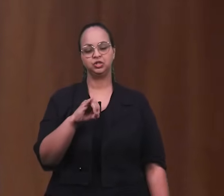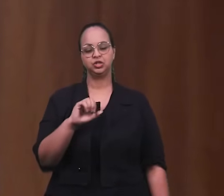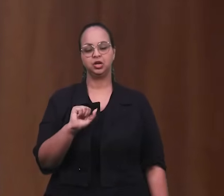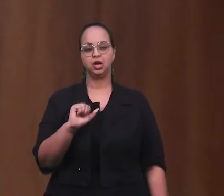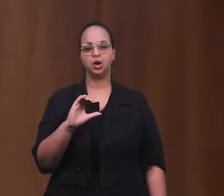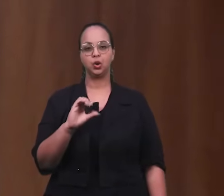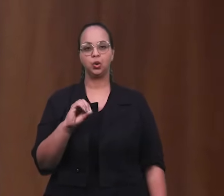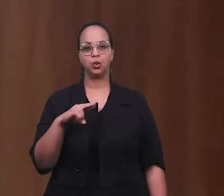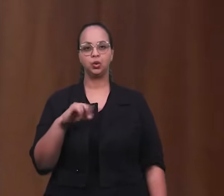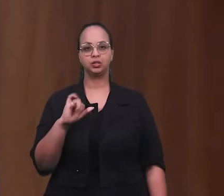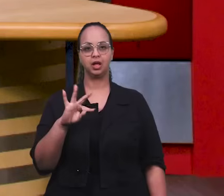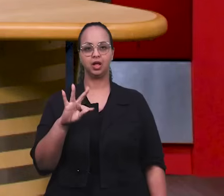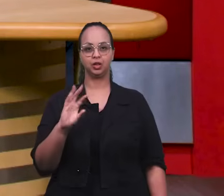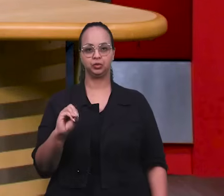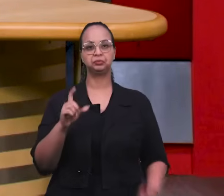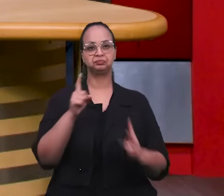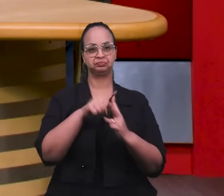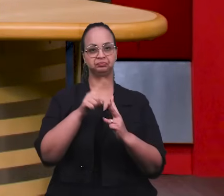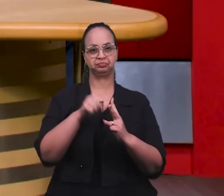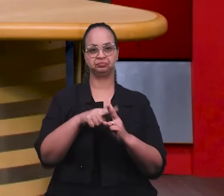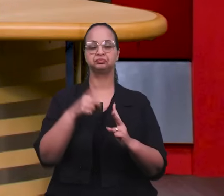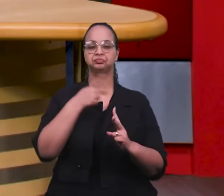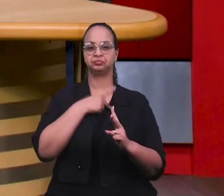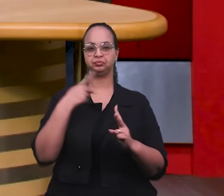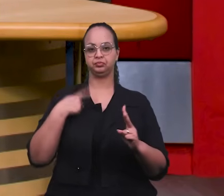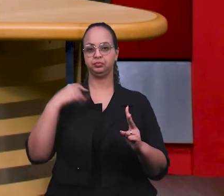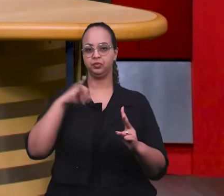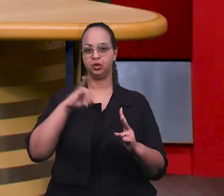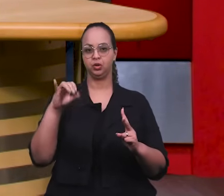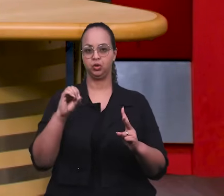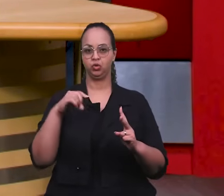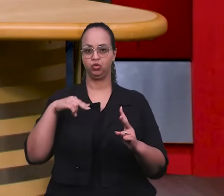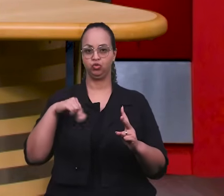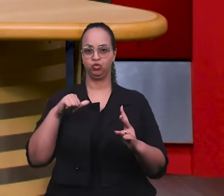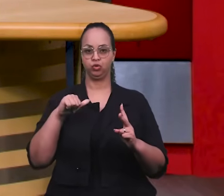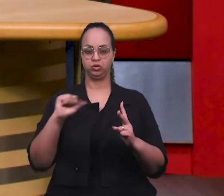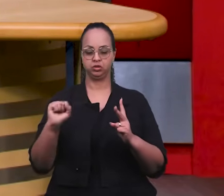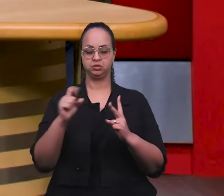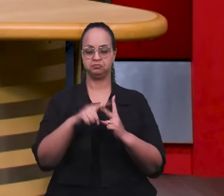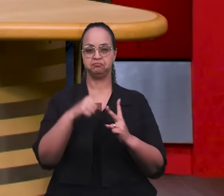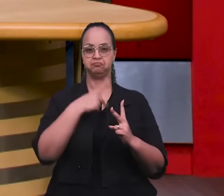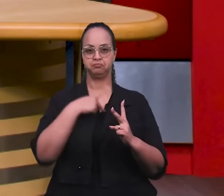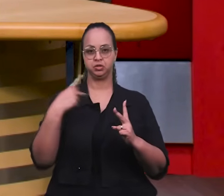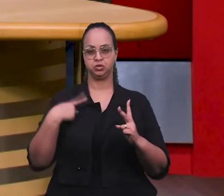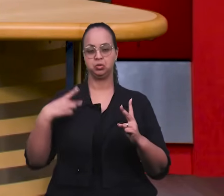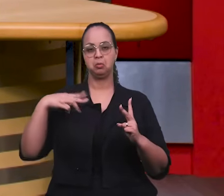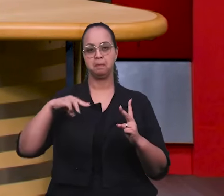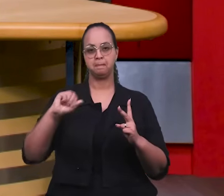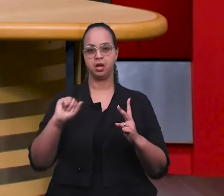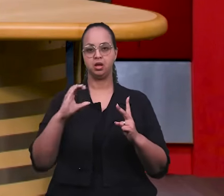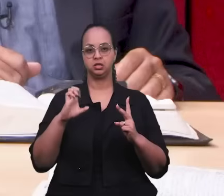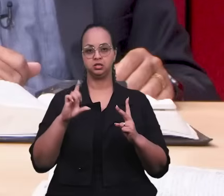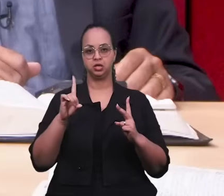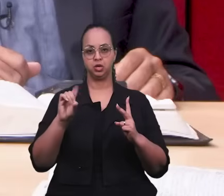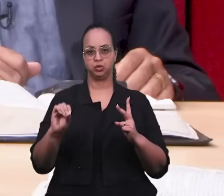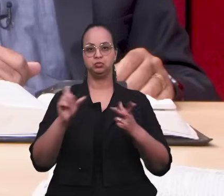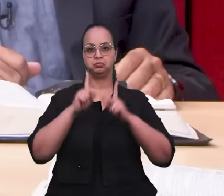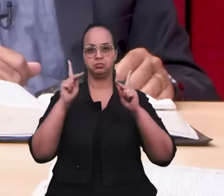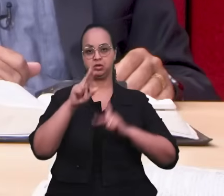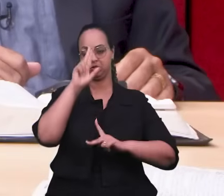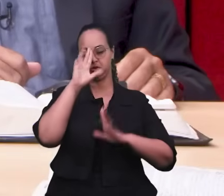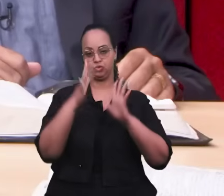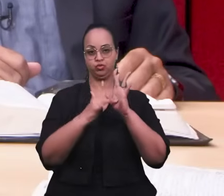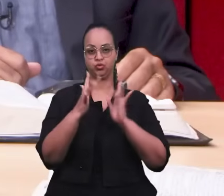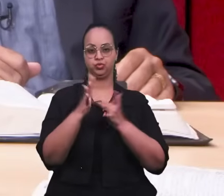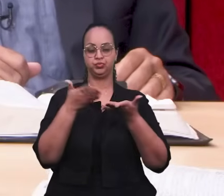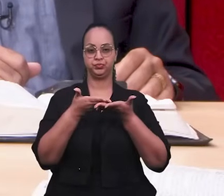conosco, à mesa, Pastor Jonas, Pastor Macedo. A paz do Senhor Jesus a todos, a paz do Senhor Jesus àqueles que estão nos